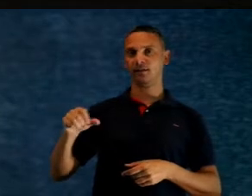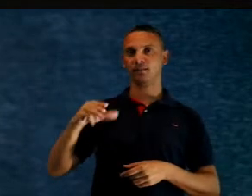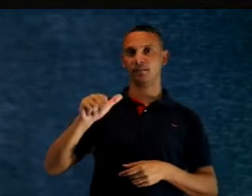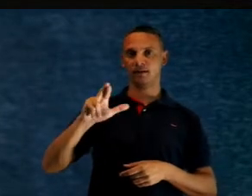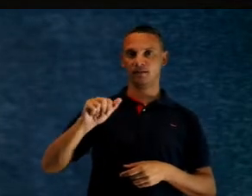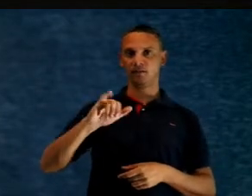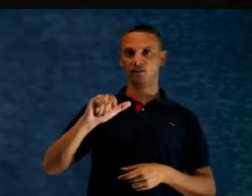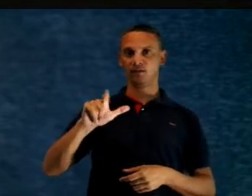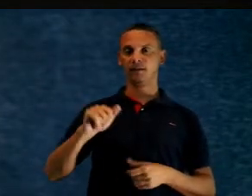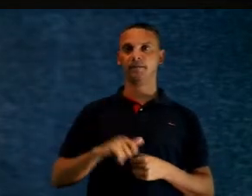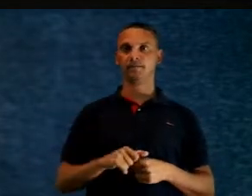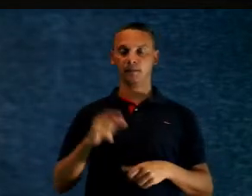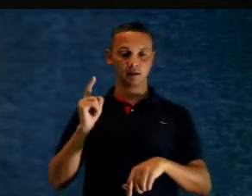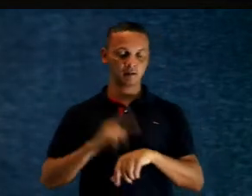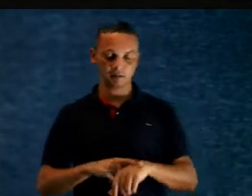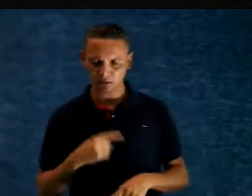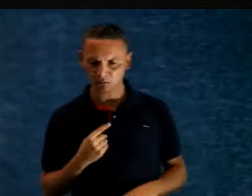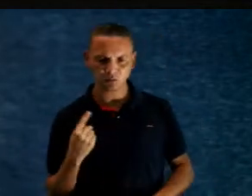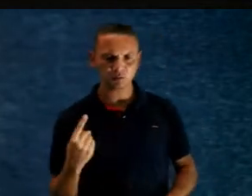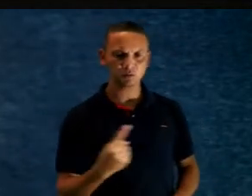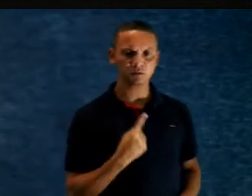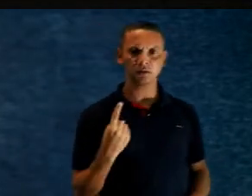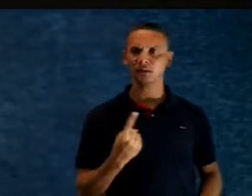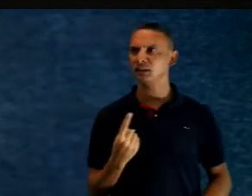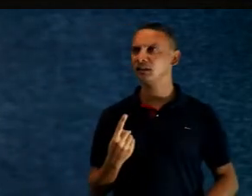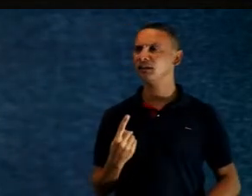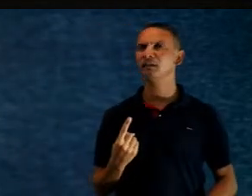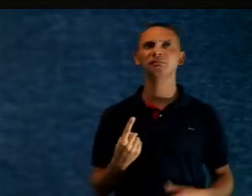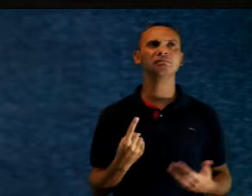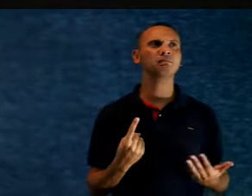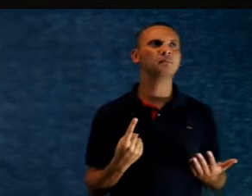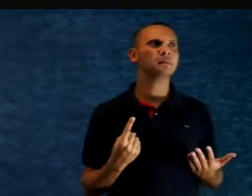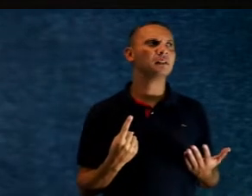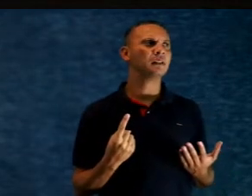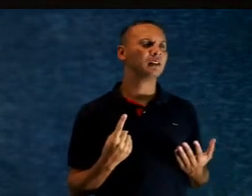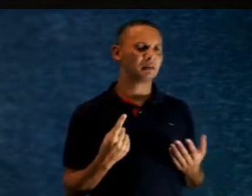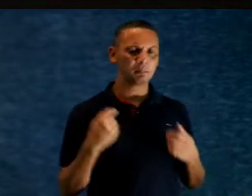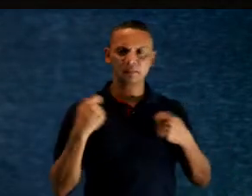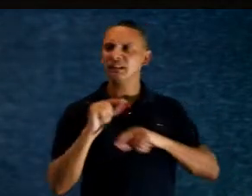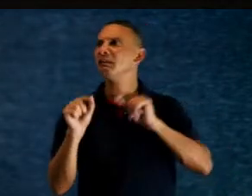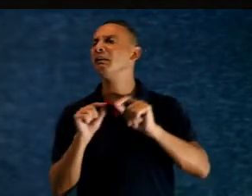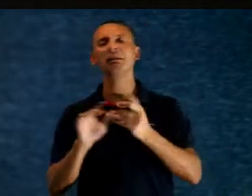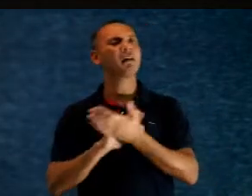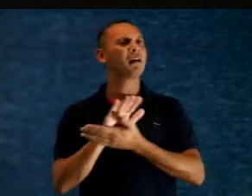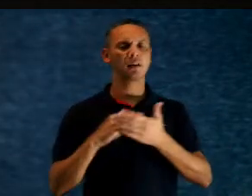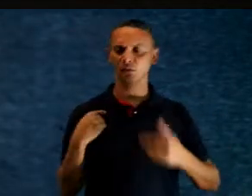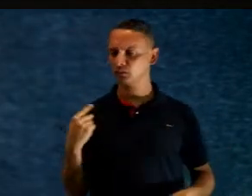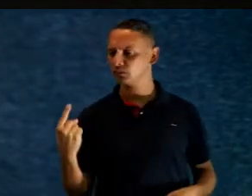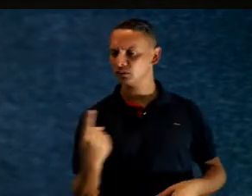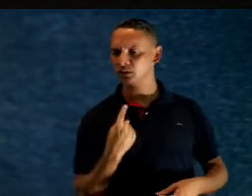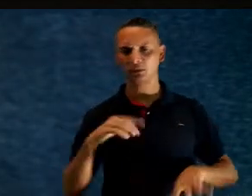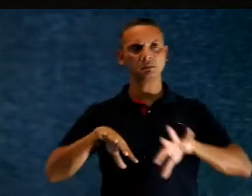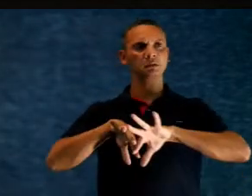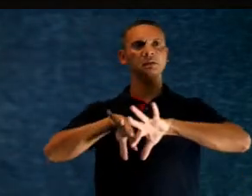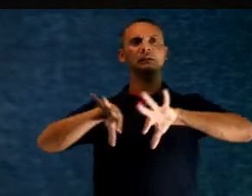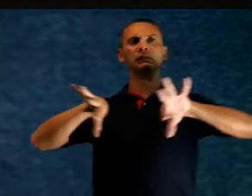às vezes, tão cacetes que esforço para me aturar. Mas em vão. Éramos imprescindíveis uma